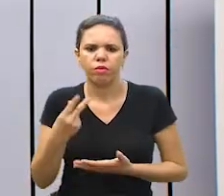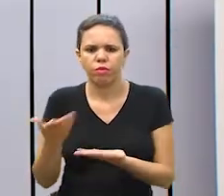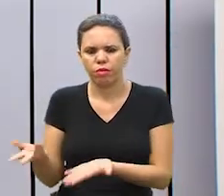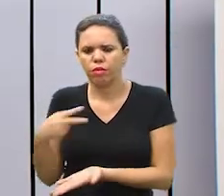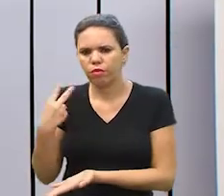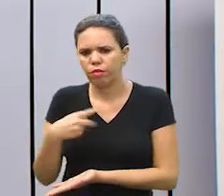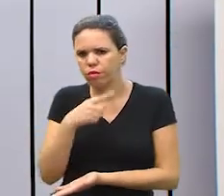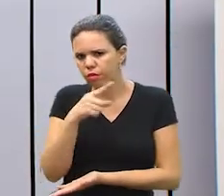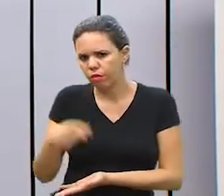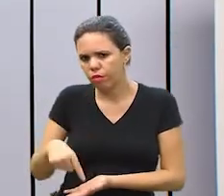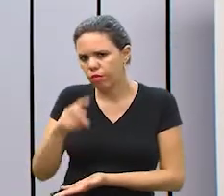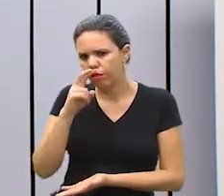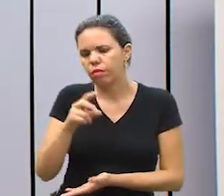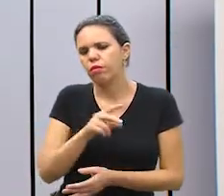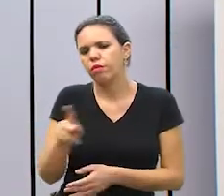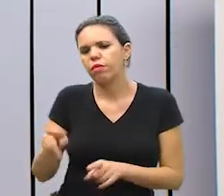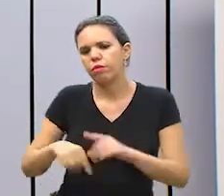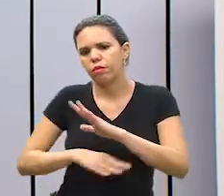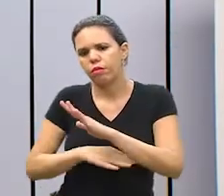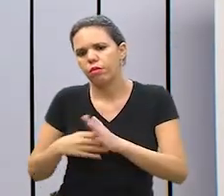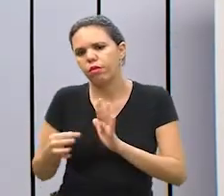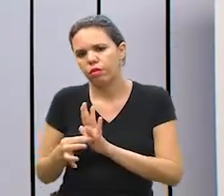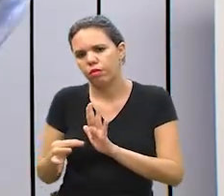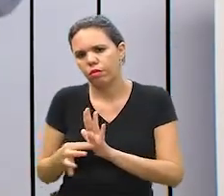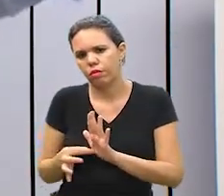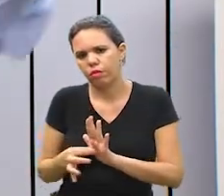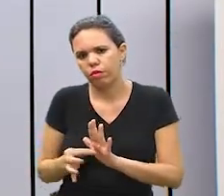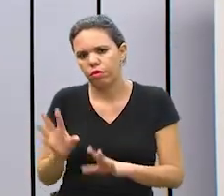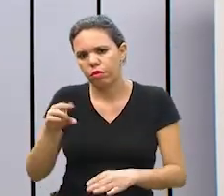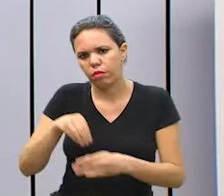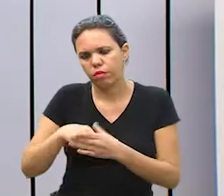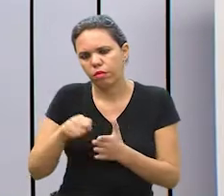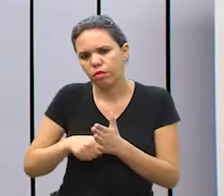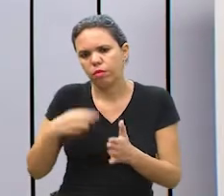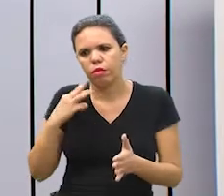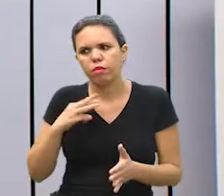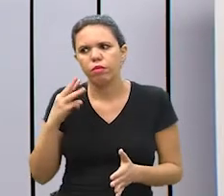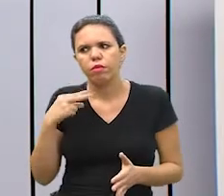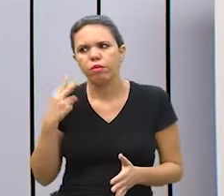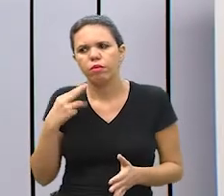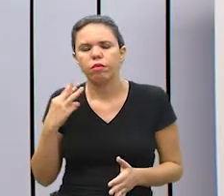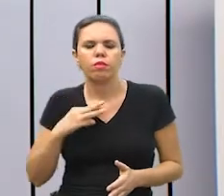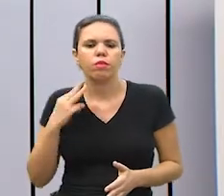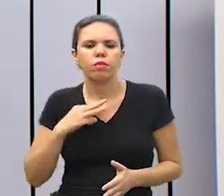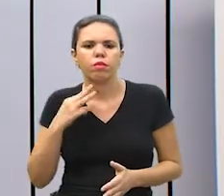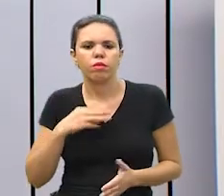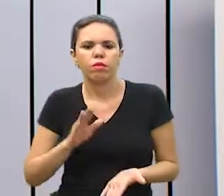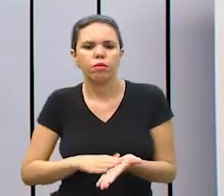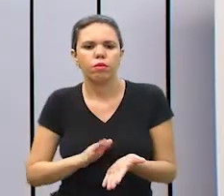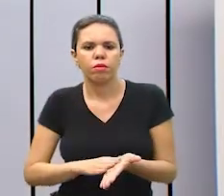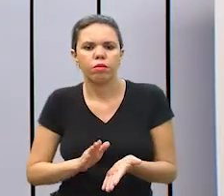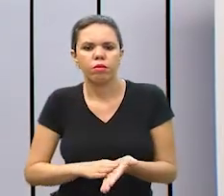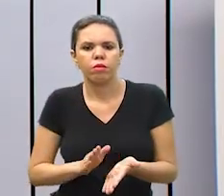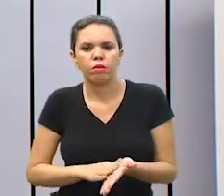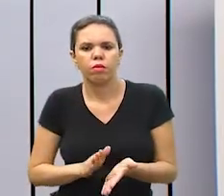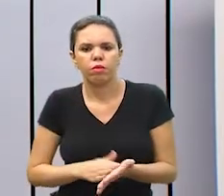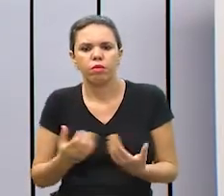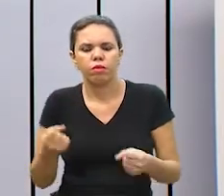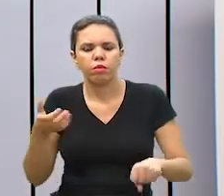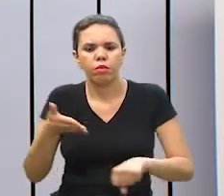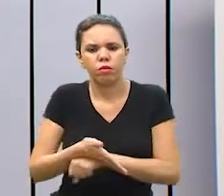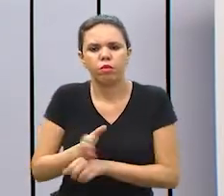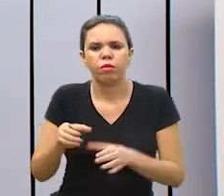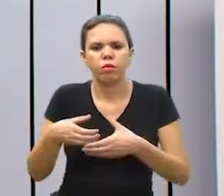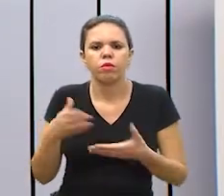Zé Carlos, presidente da Câmara, nós temos que nos posicionar, vereador Cecílio, enquanto legisladores, e cobrar, né? Vamos fazer parte